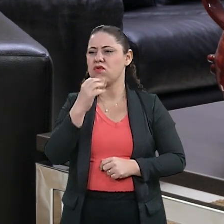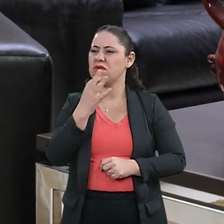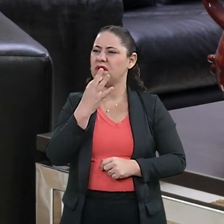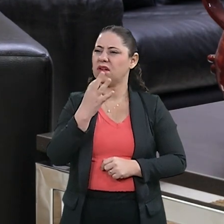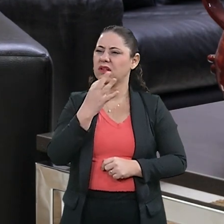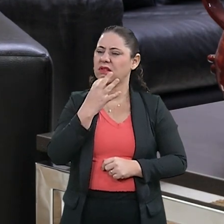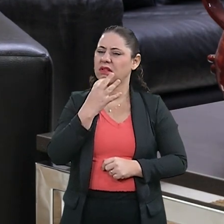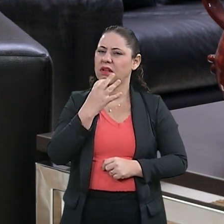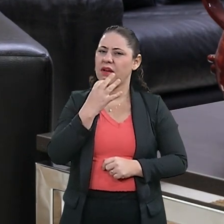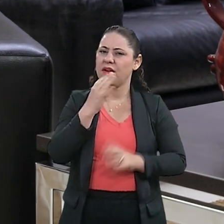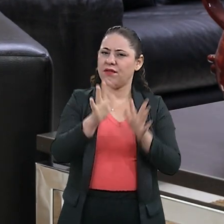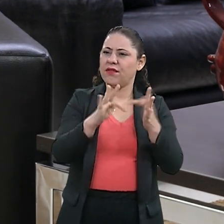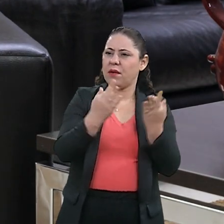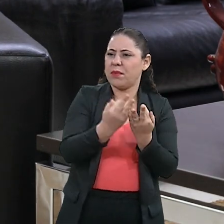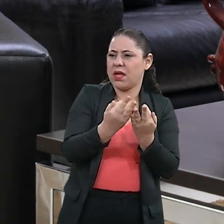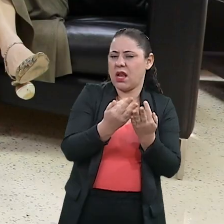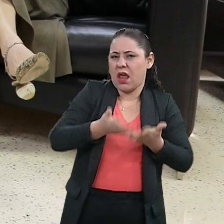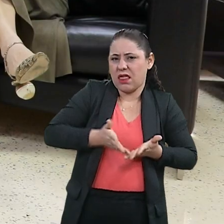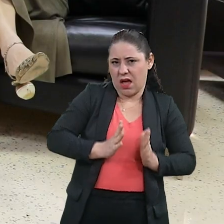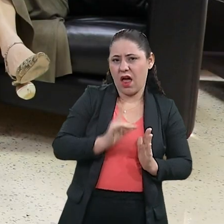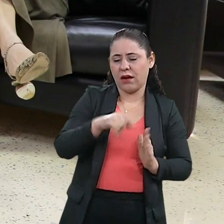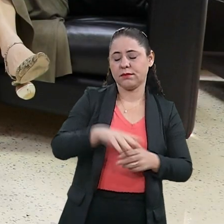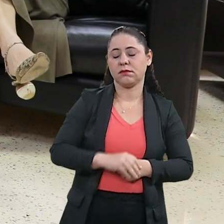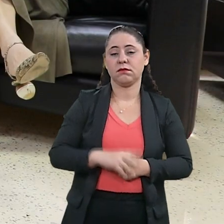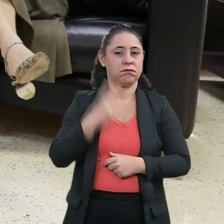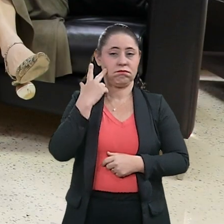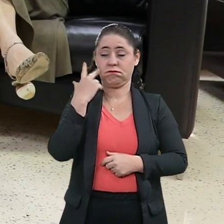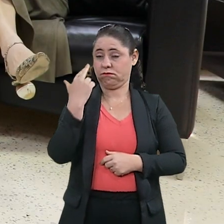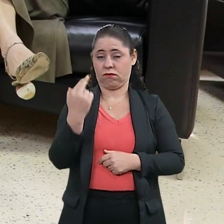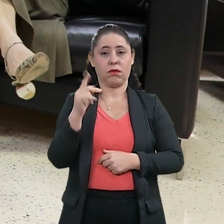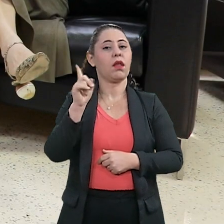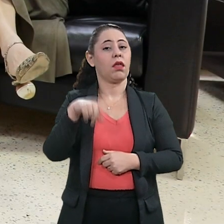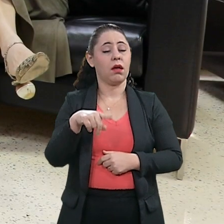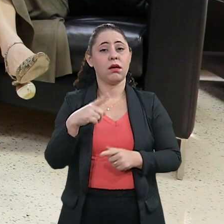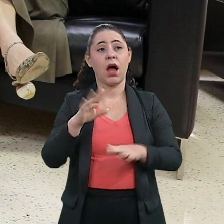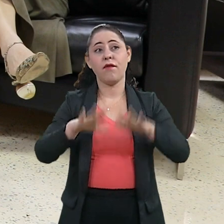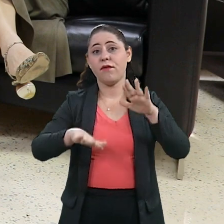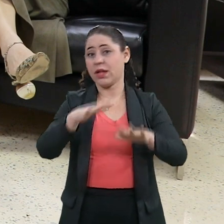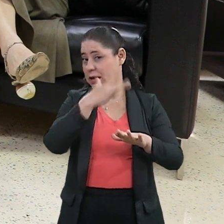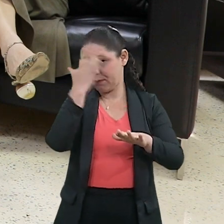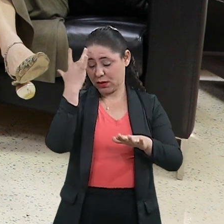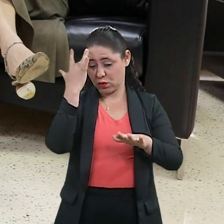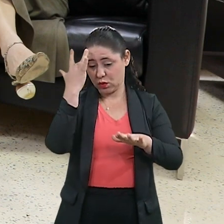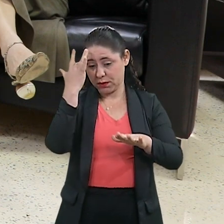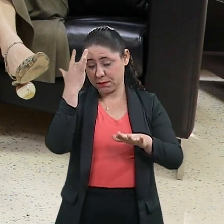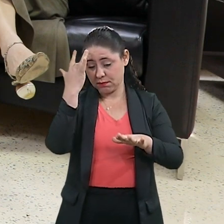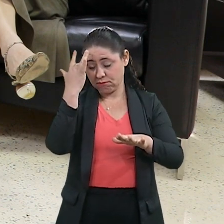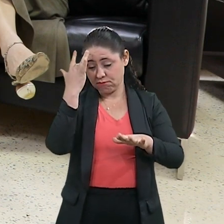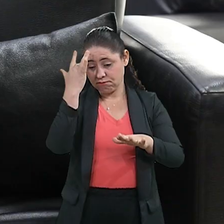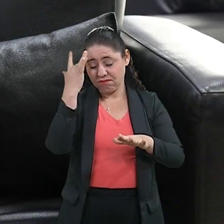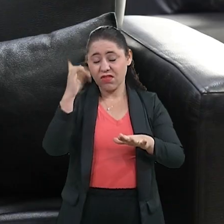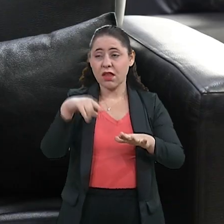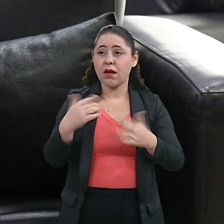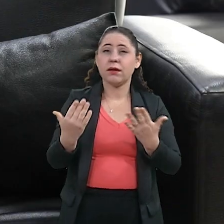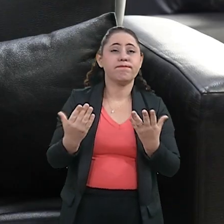ter curiosidade sobre a sua origem? Sim, é muito natural, né? Às vezes a pessoa,